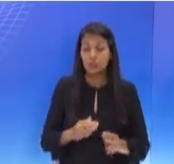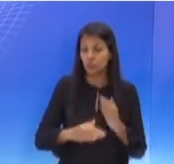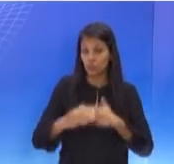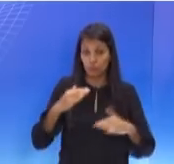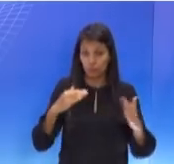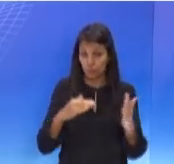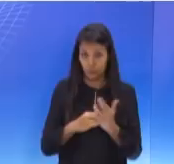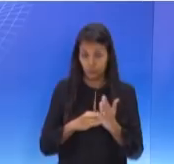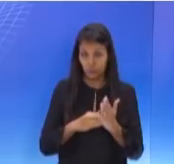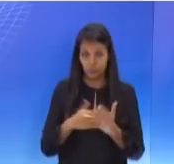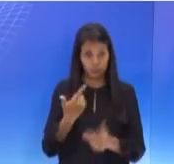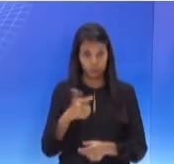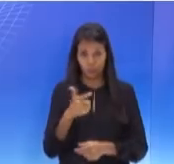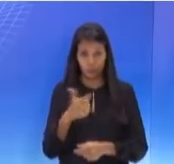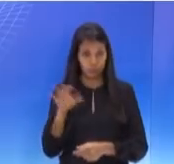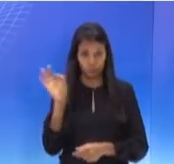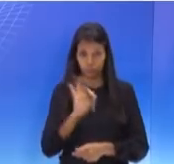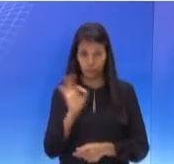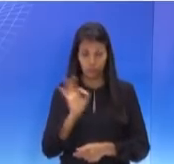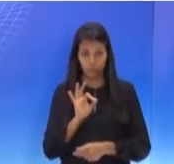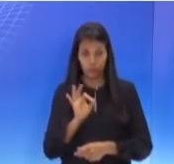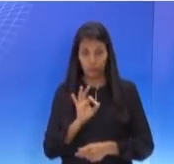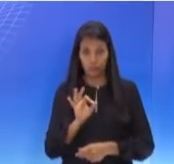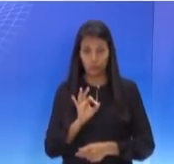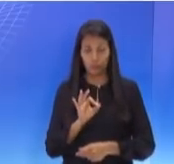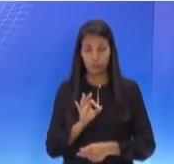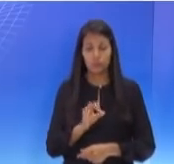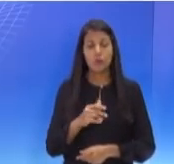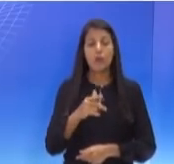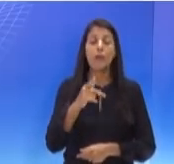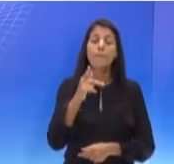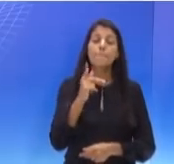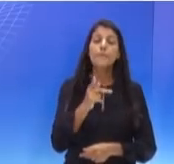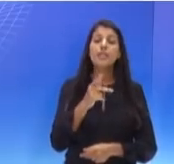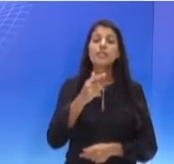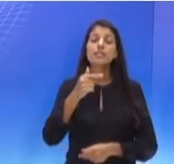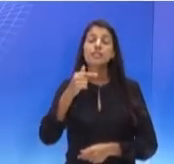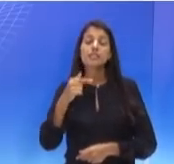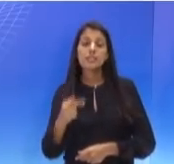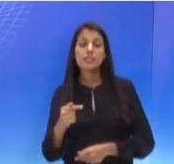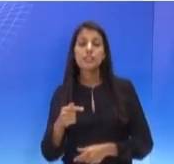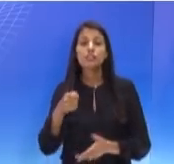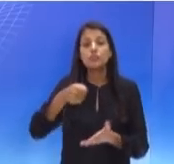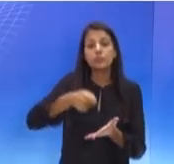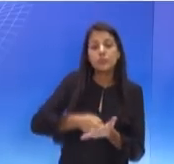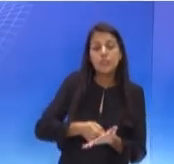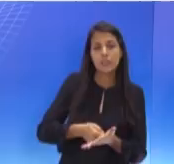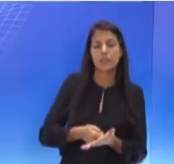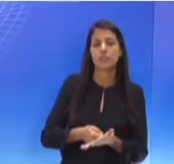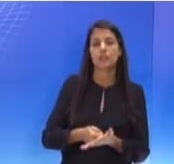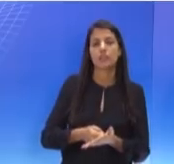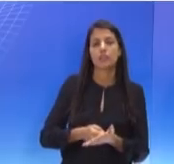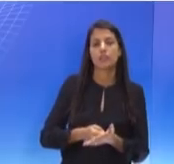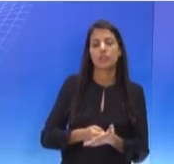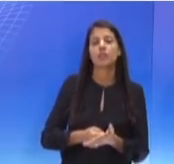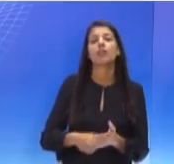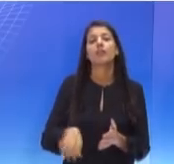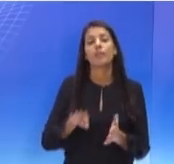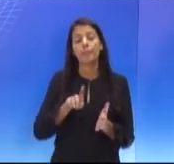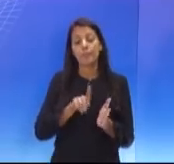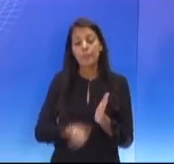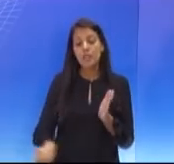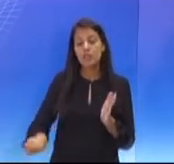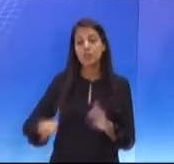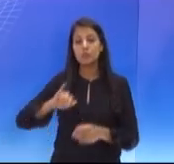P7, ele vai pagar o valor da parcela com desconto dos juros. P8, vai ser 2 meses que